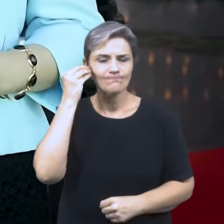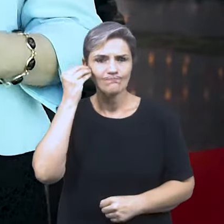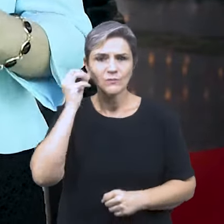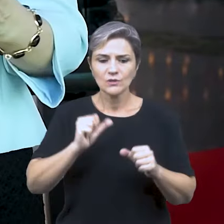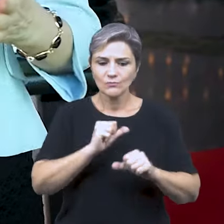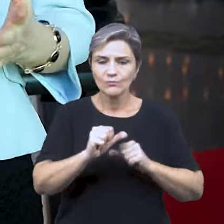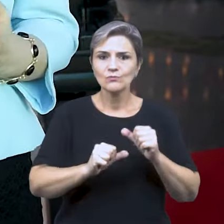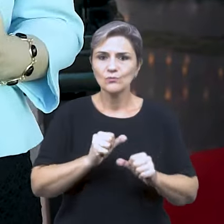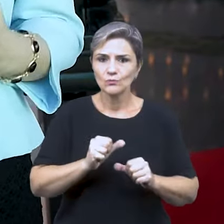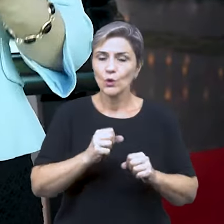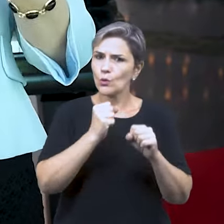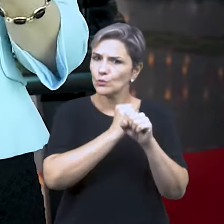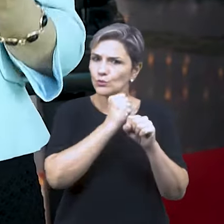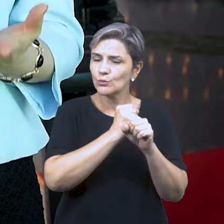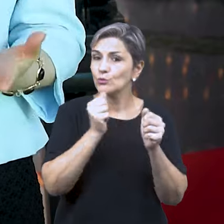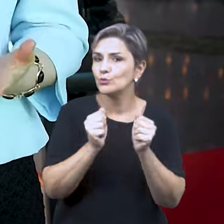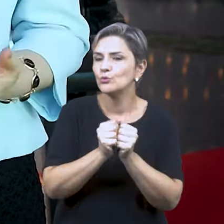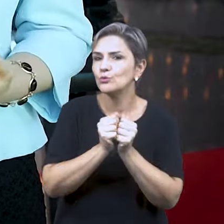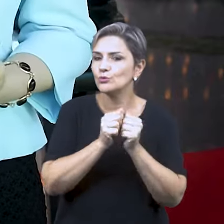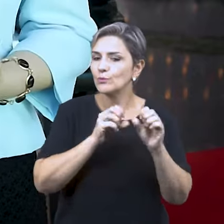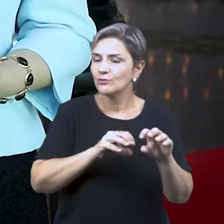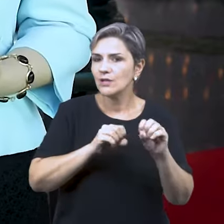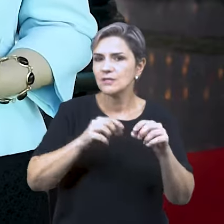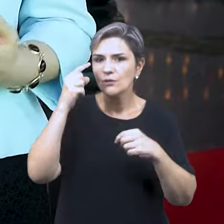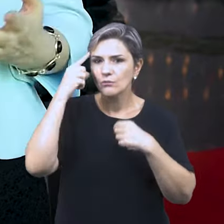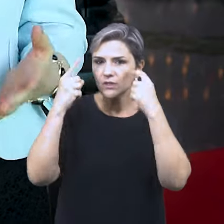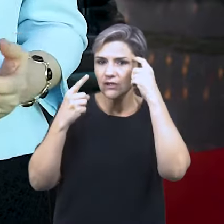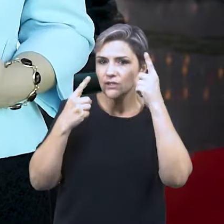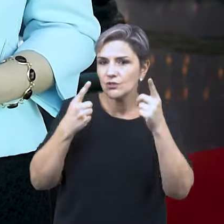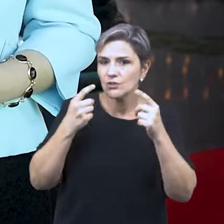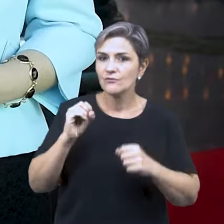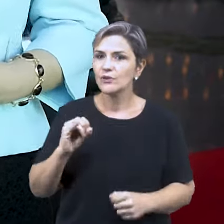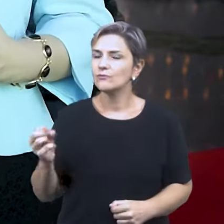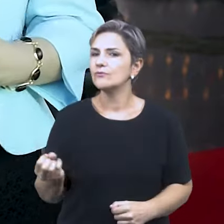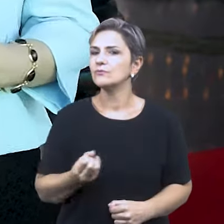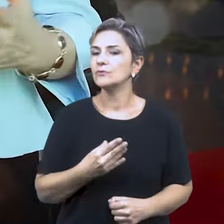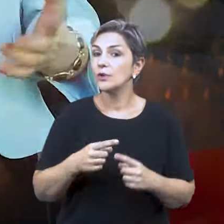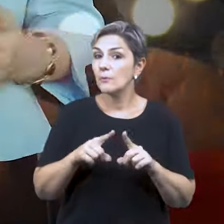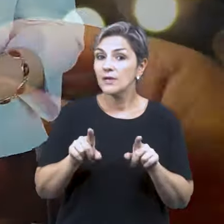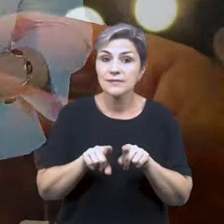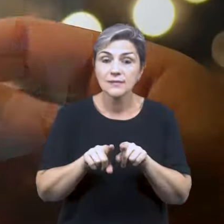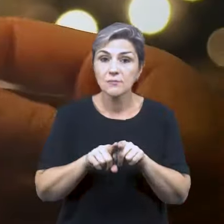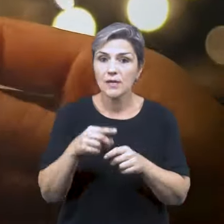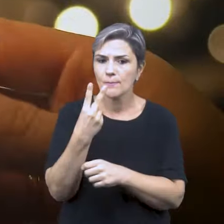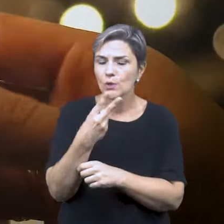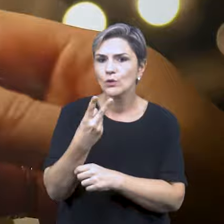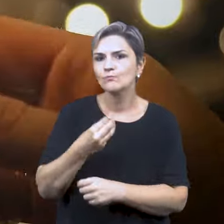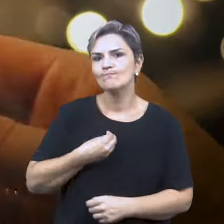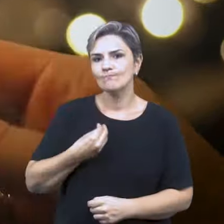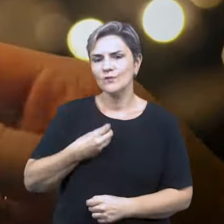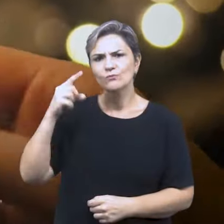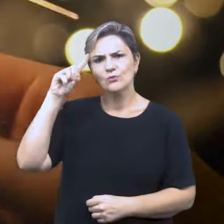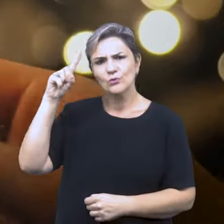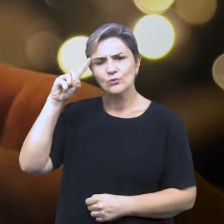transformadora. Construímos juntos uma educação criativa, efetiva e inovadora. Mas também procuramos viver, a